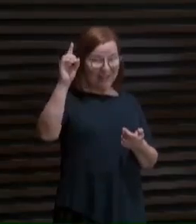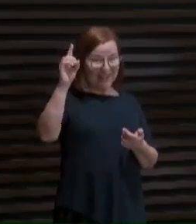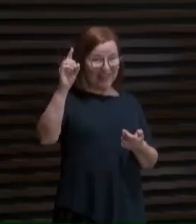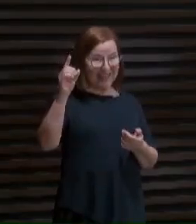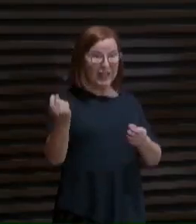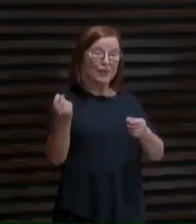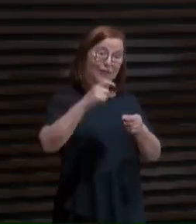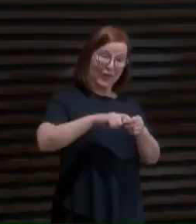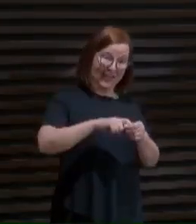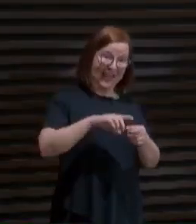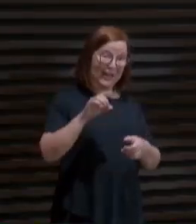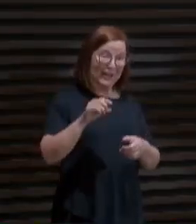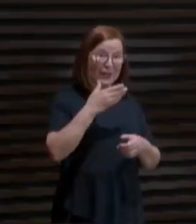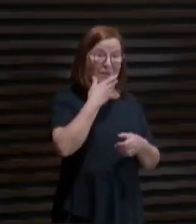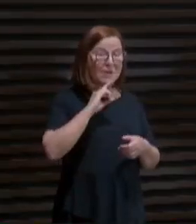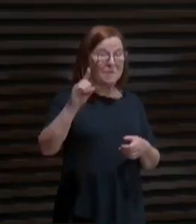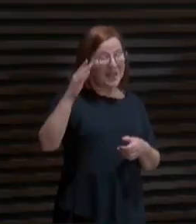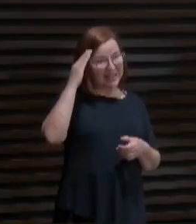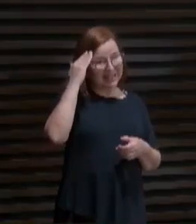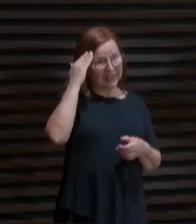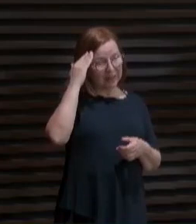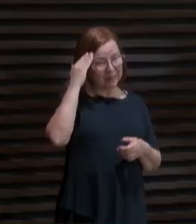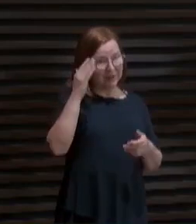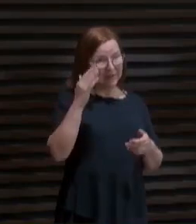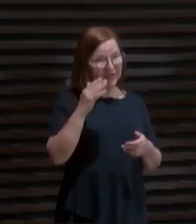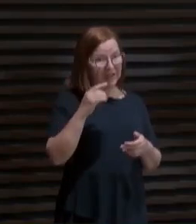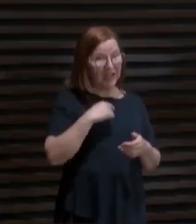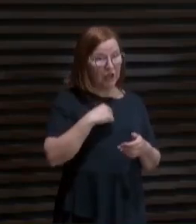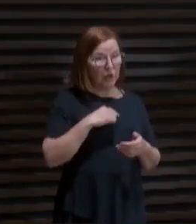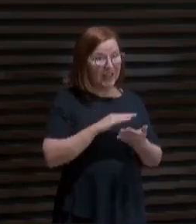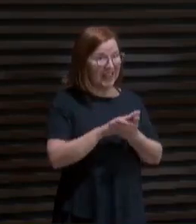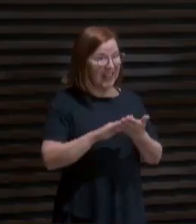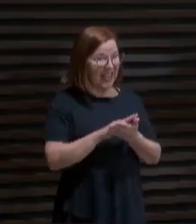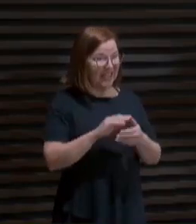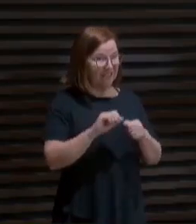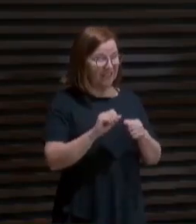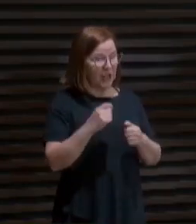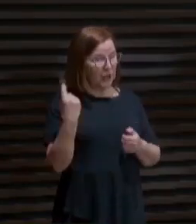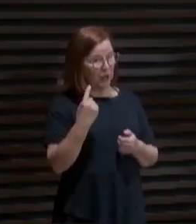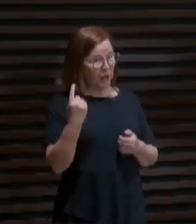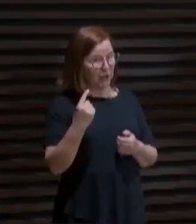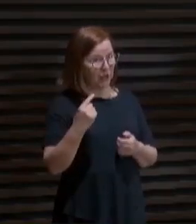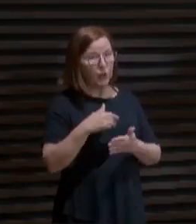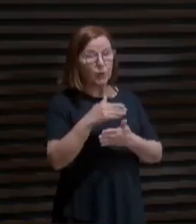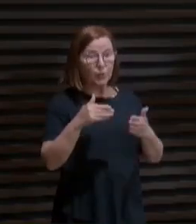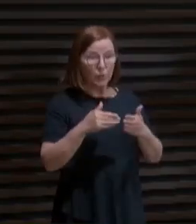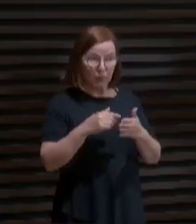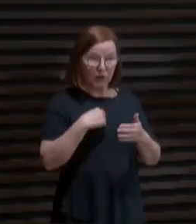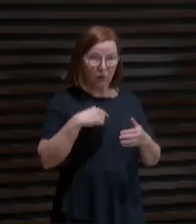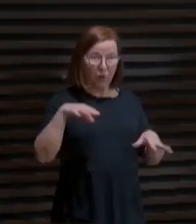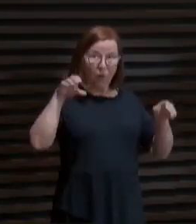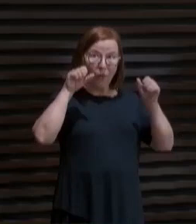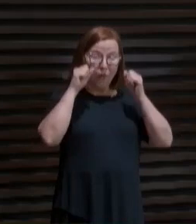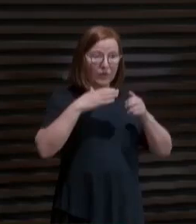E depois ele disse, eu nada faço por mim mesmo. Tudo quanto eu ouço meu Pai falar,